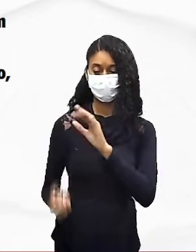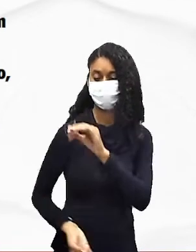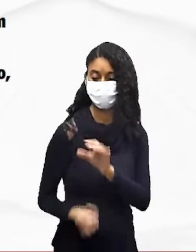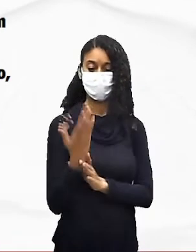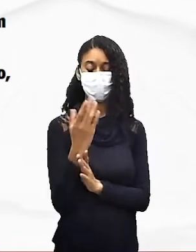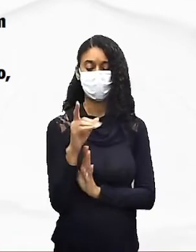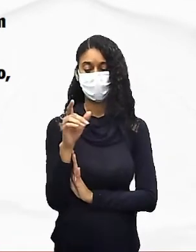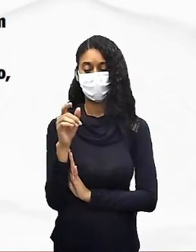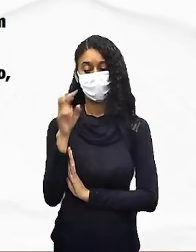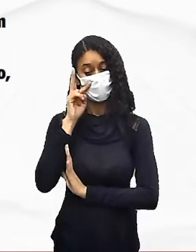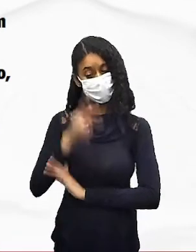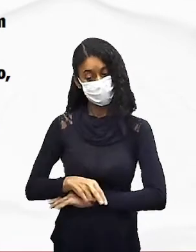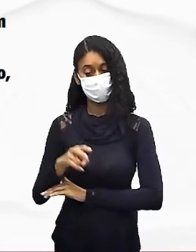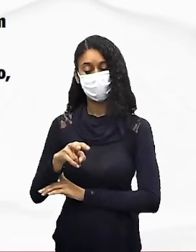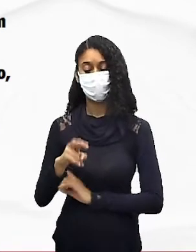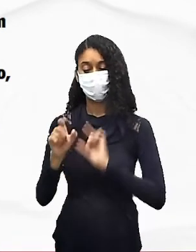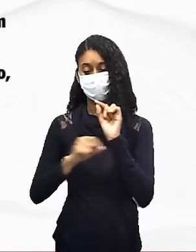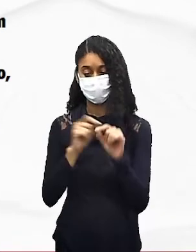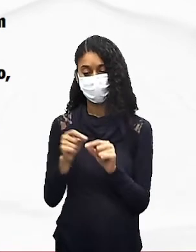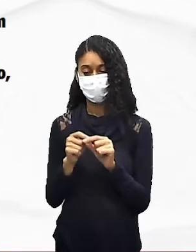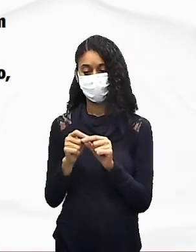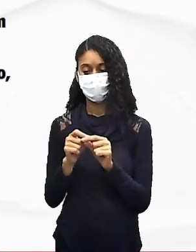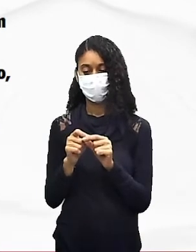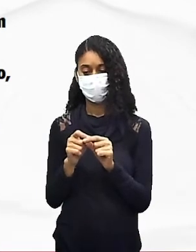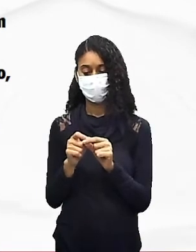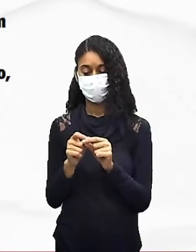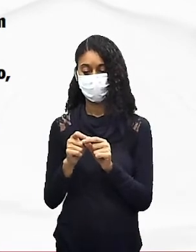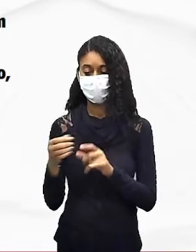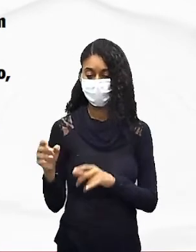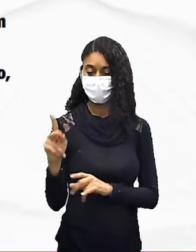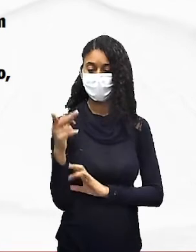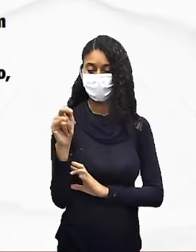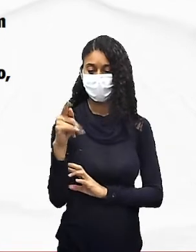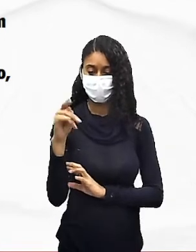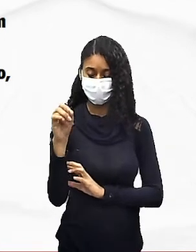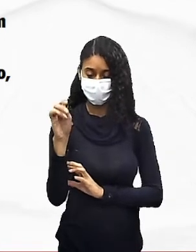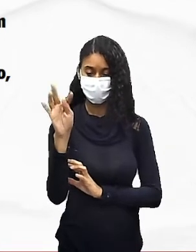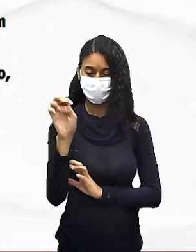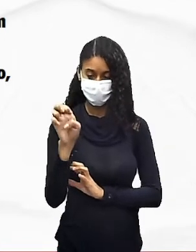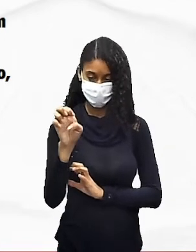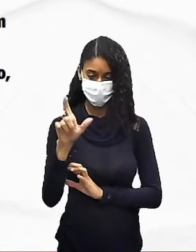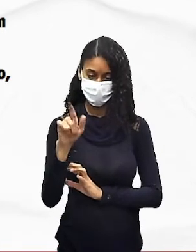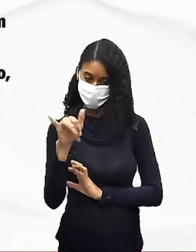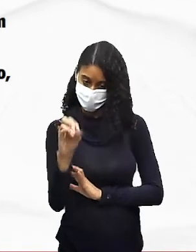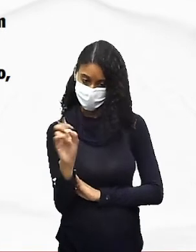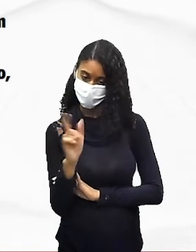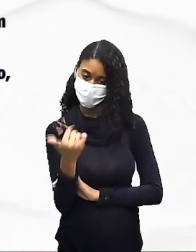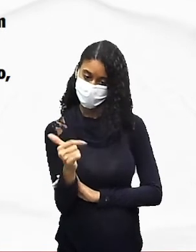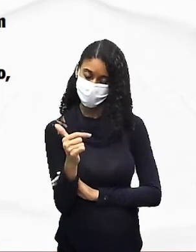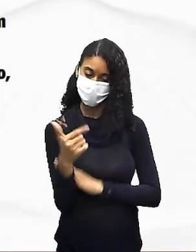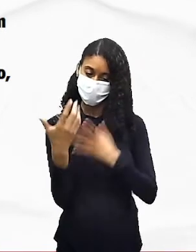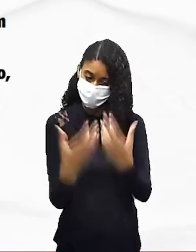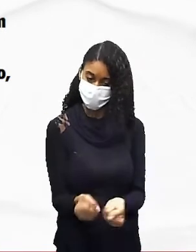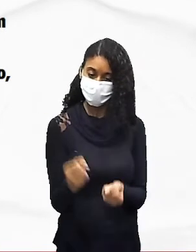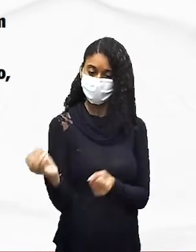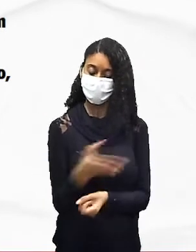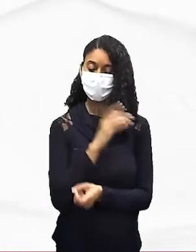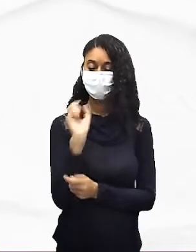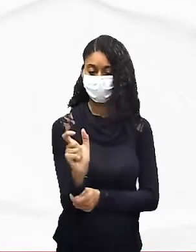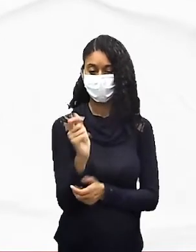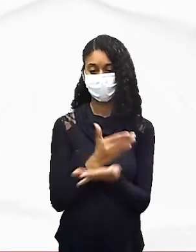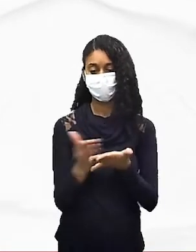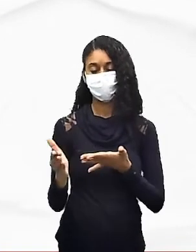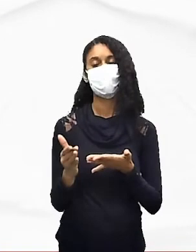tolerar neologismos, começa ele por se negar nominalmente a própria existência. Né? Então ele